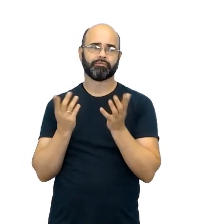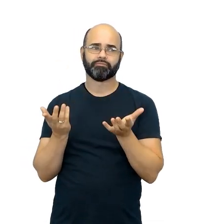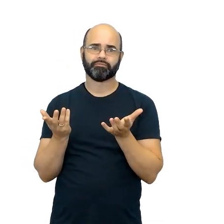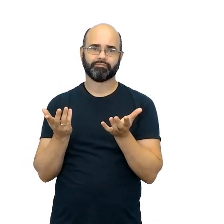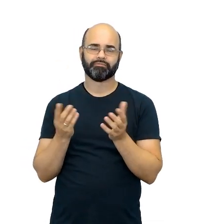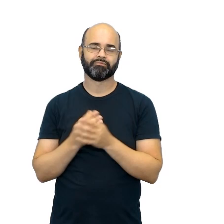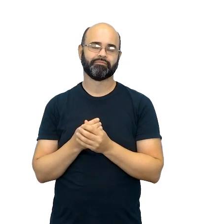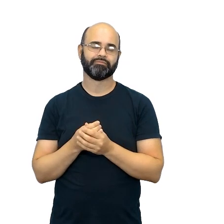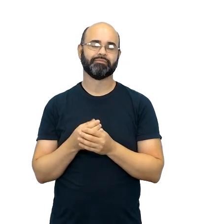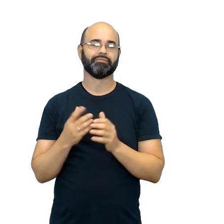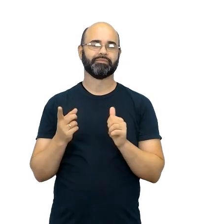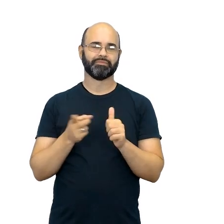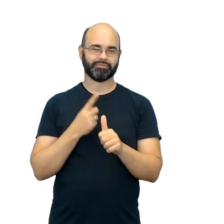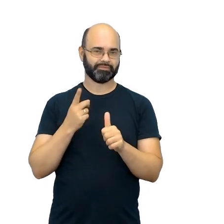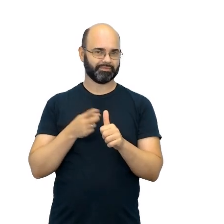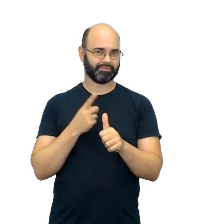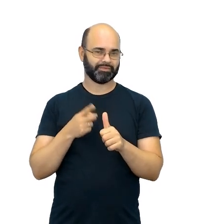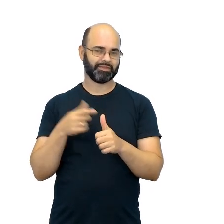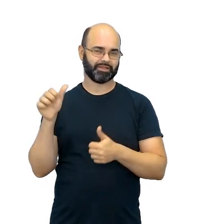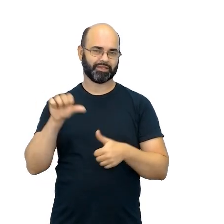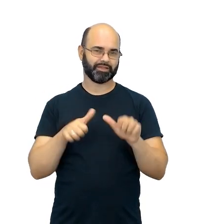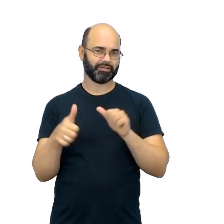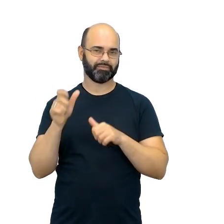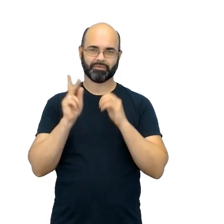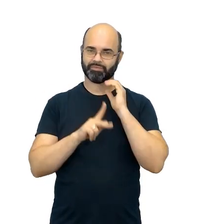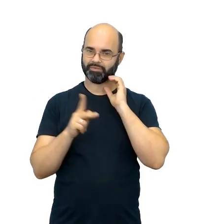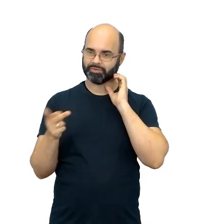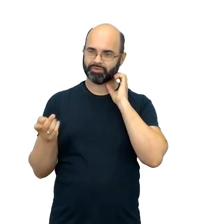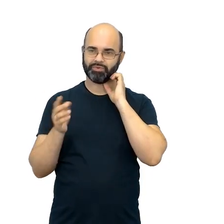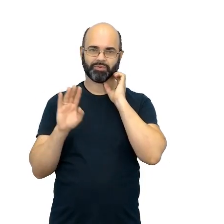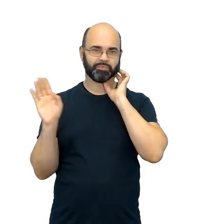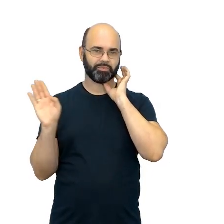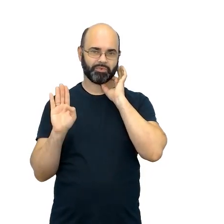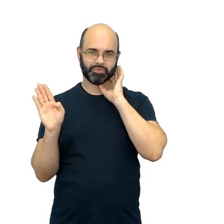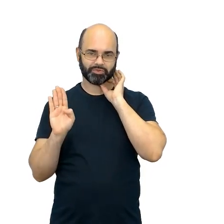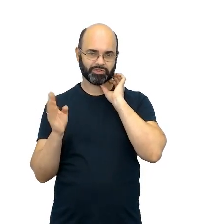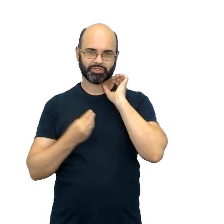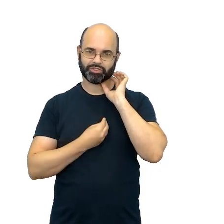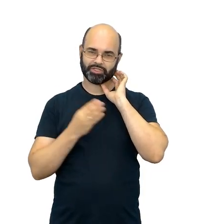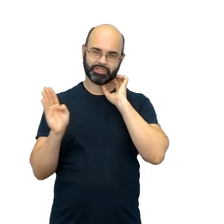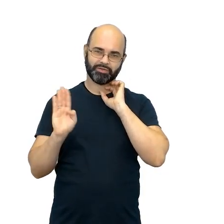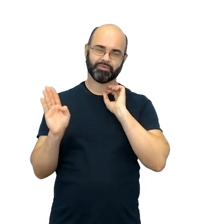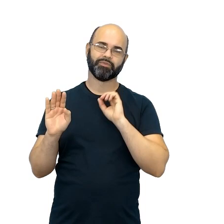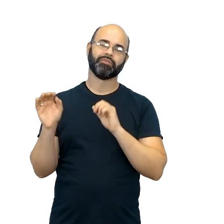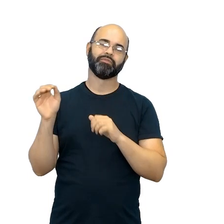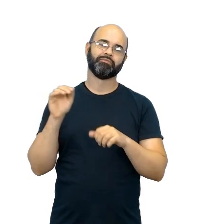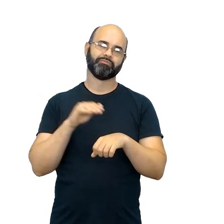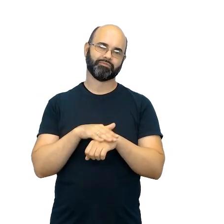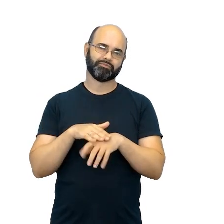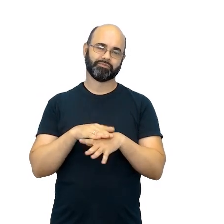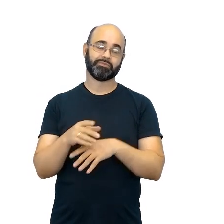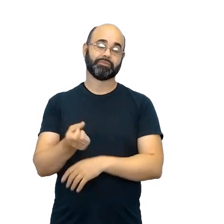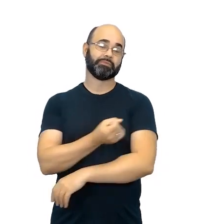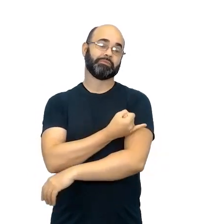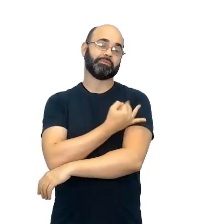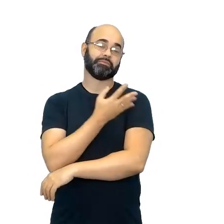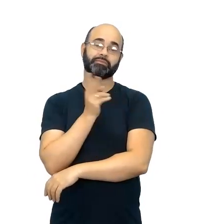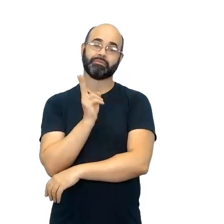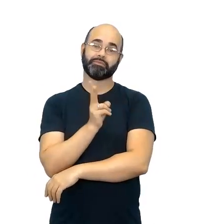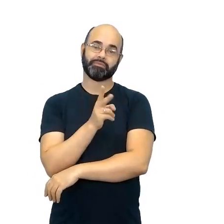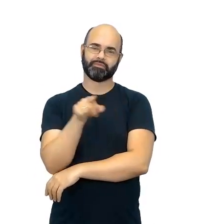né, com o professor de química, de biologia, que estão no mesmo ano sério que você, certo?